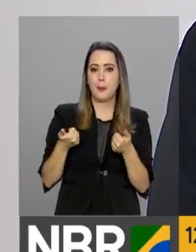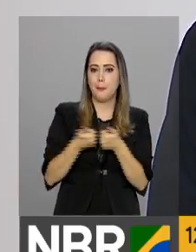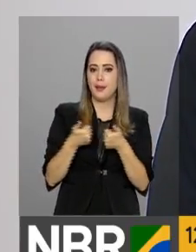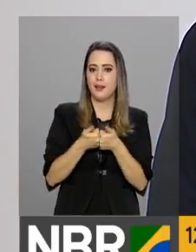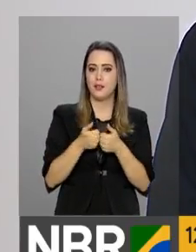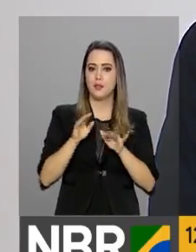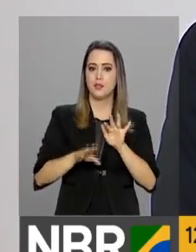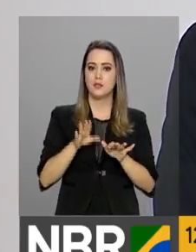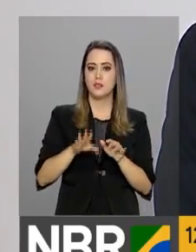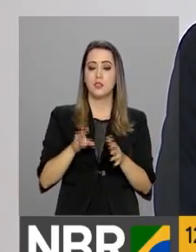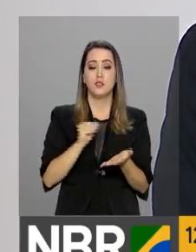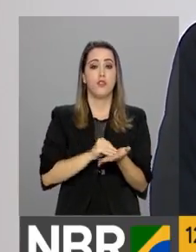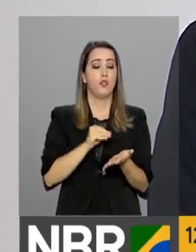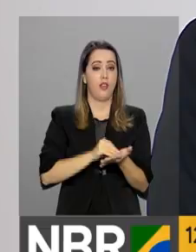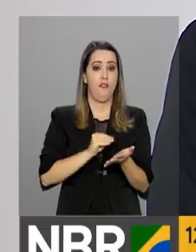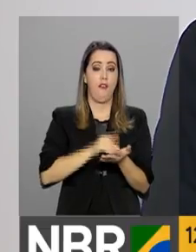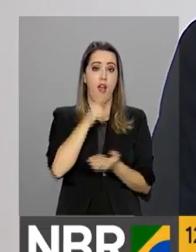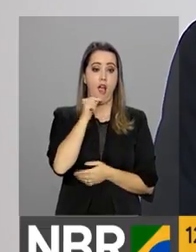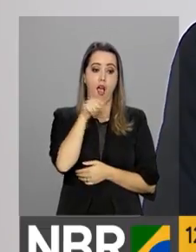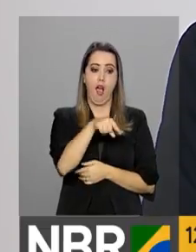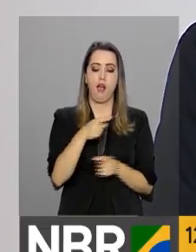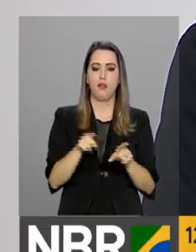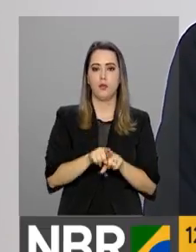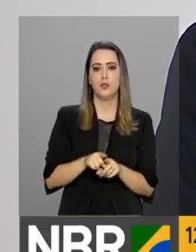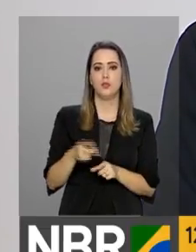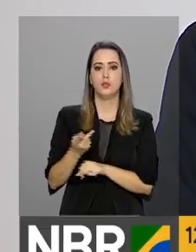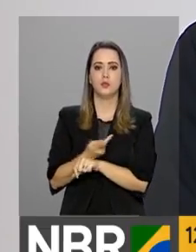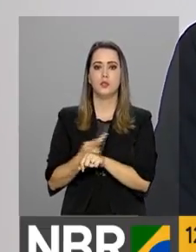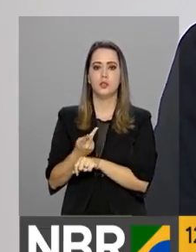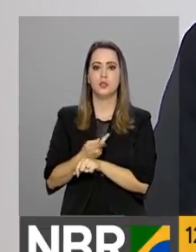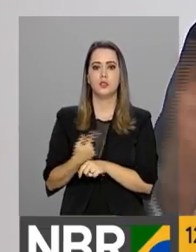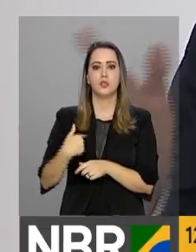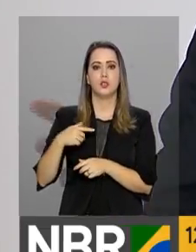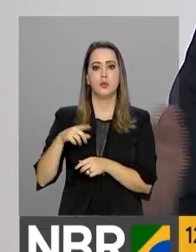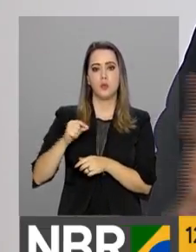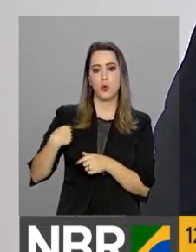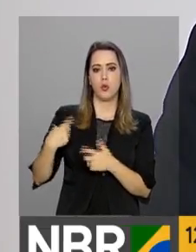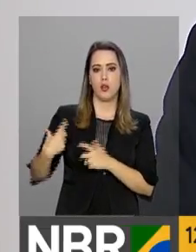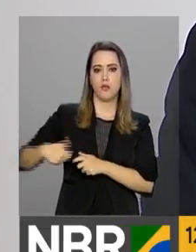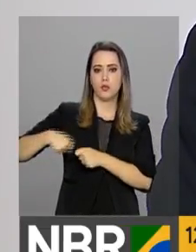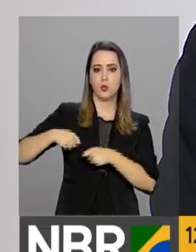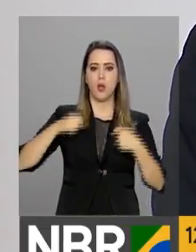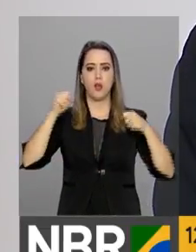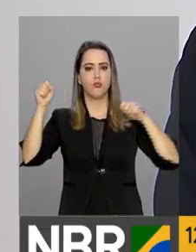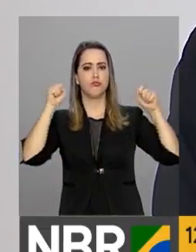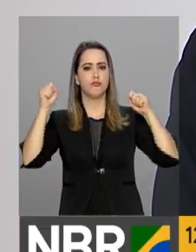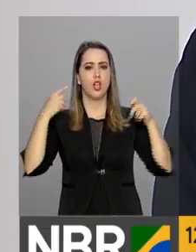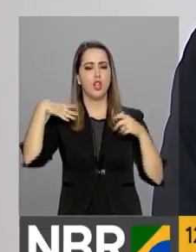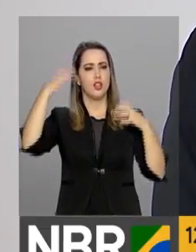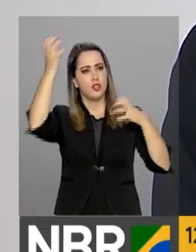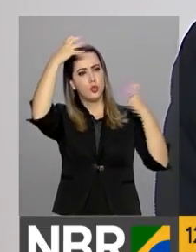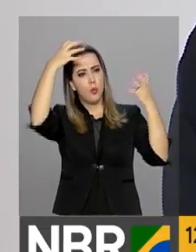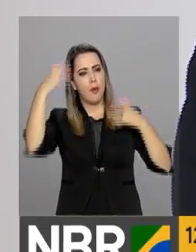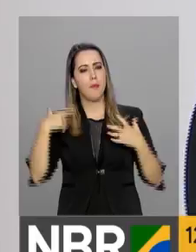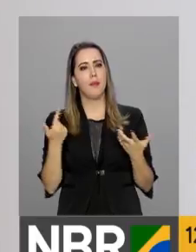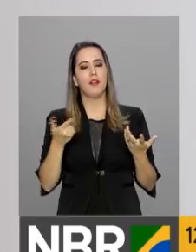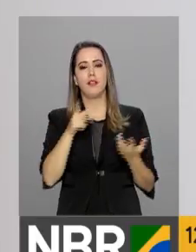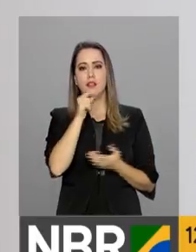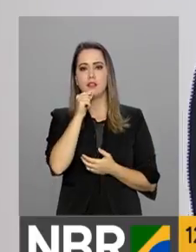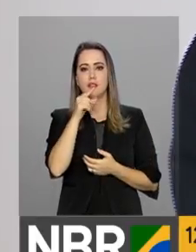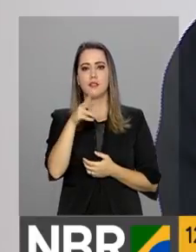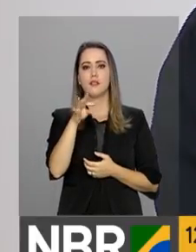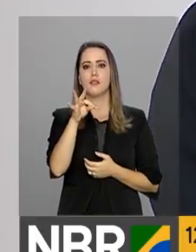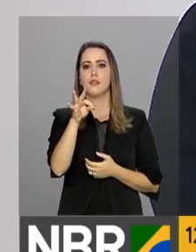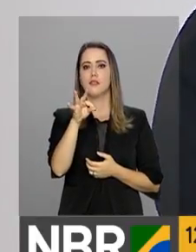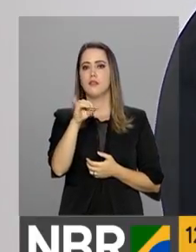faltava água na chácara não era incomum eu apanhava a toalha e um sabonete e tomar banho nas águas do rio tietê hoje quando vou